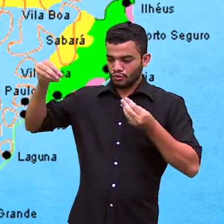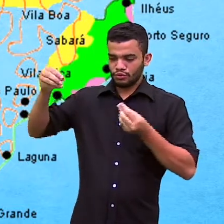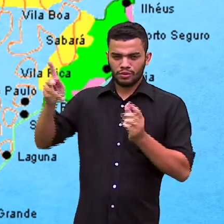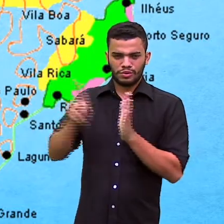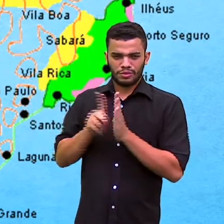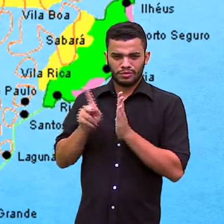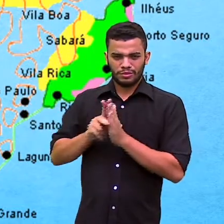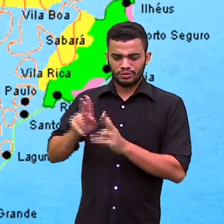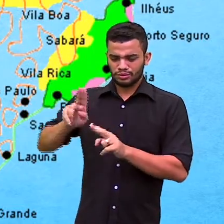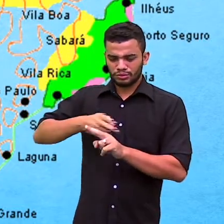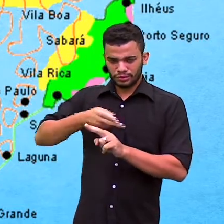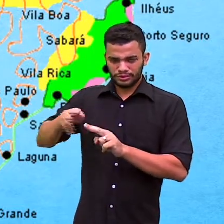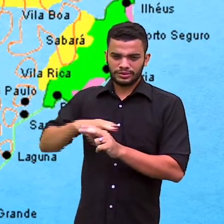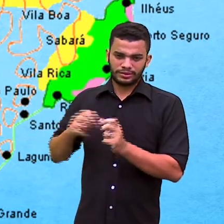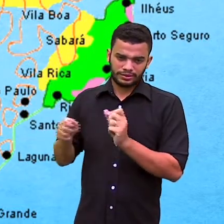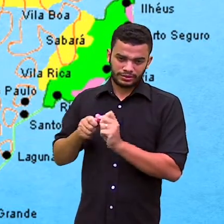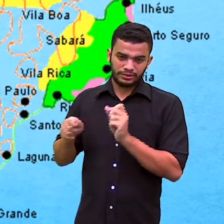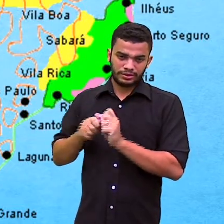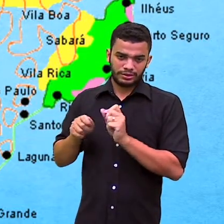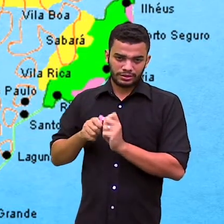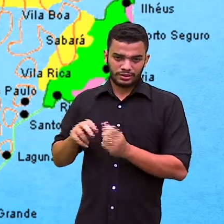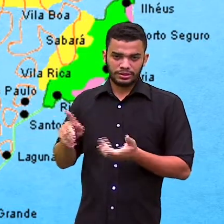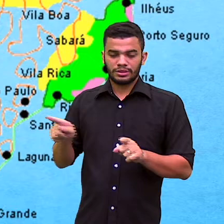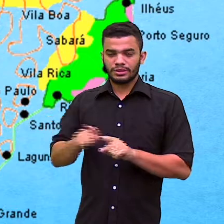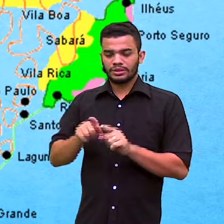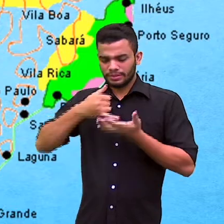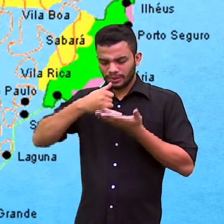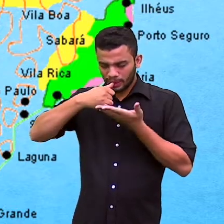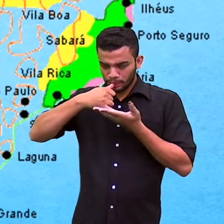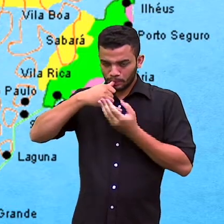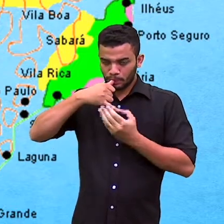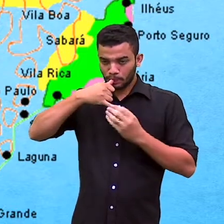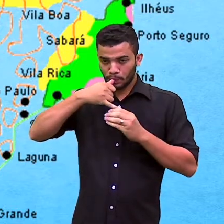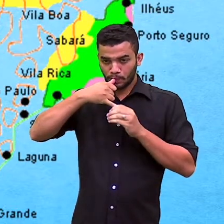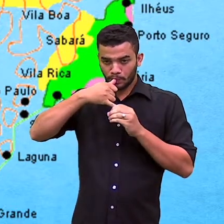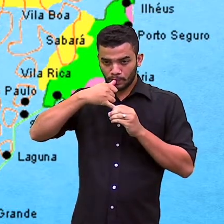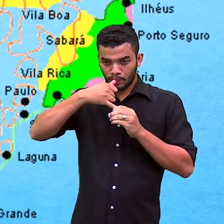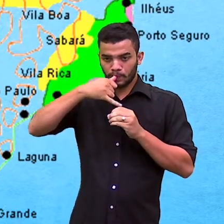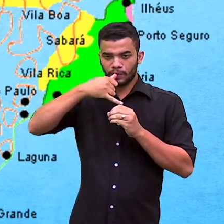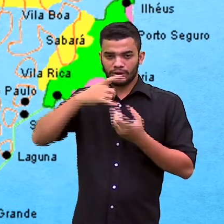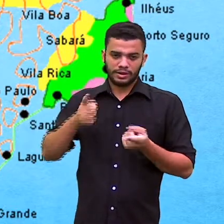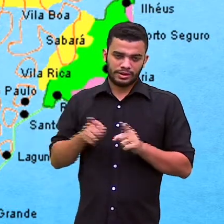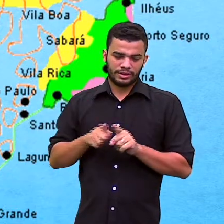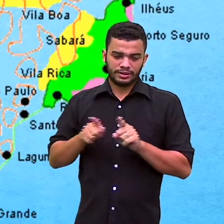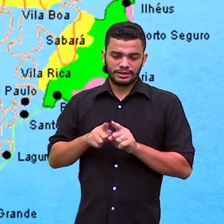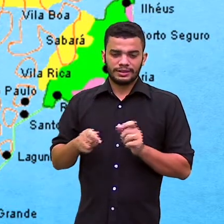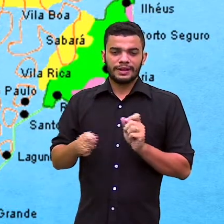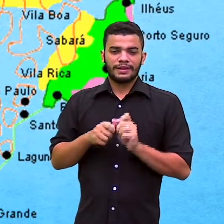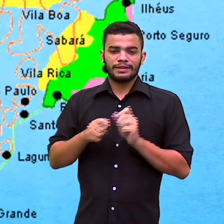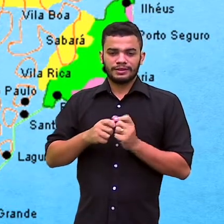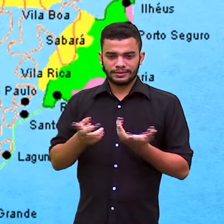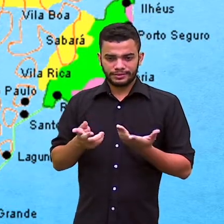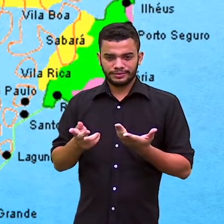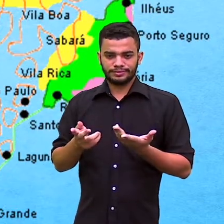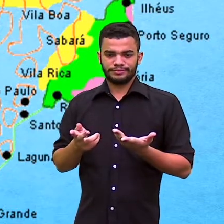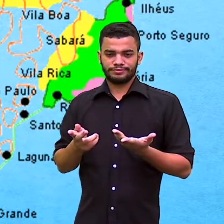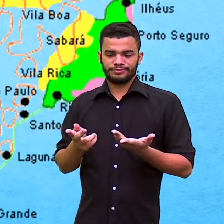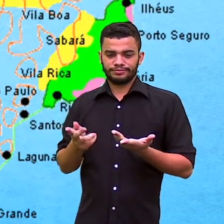madeira, a erva mate e o sal. Então, essa é a economia colonial do século